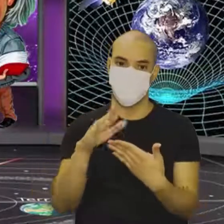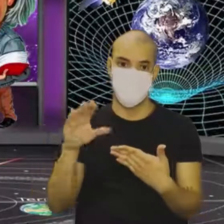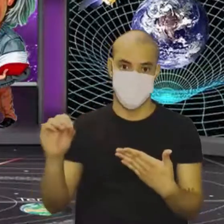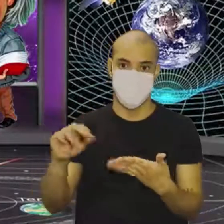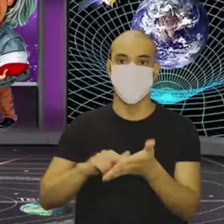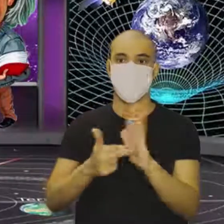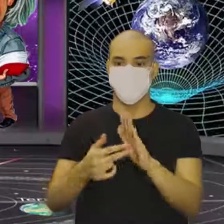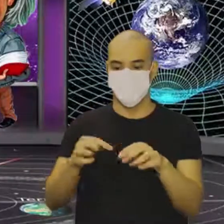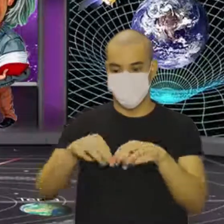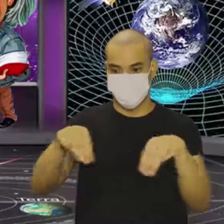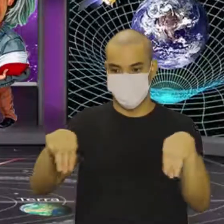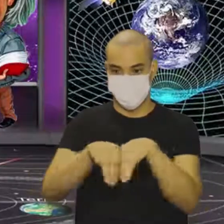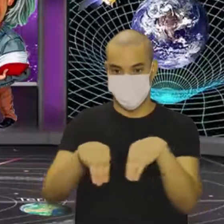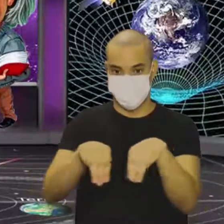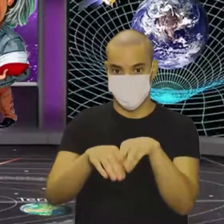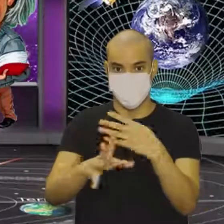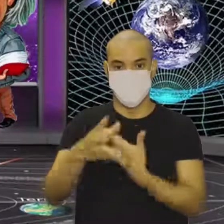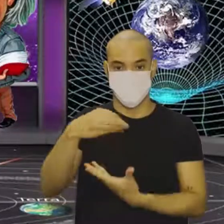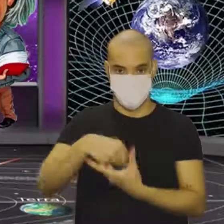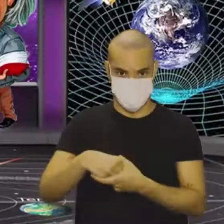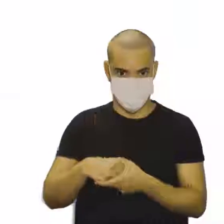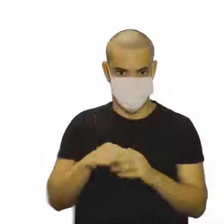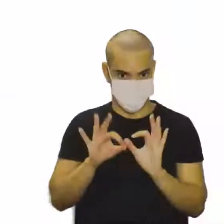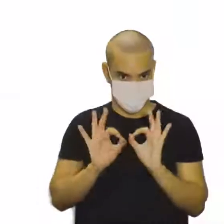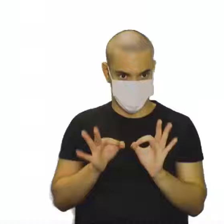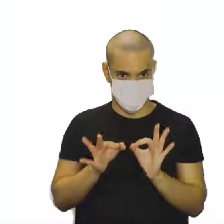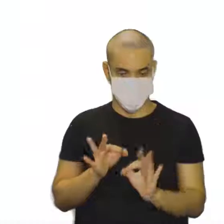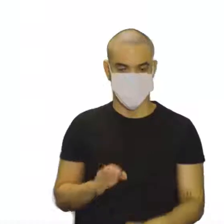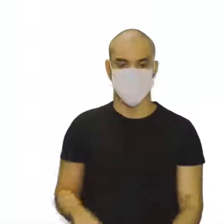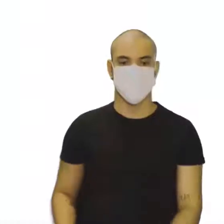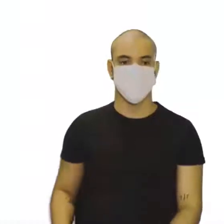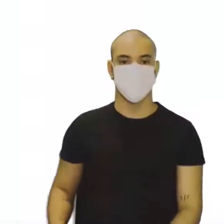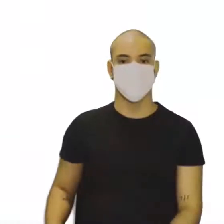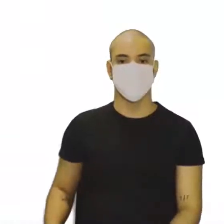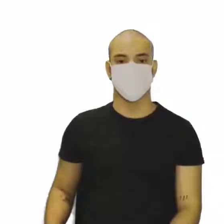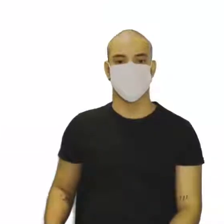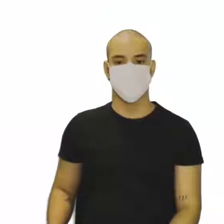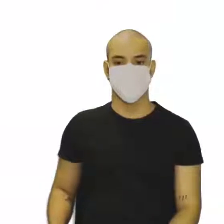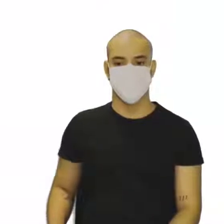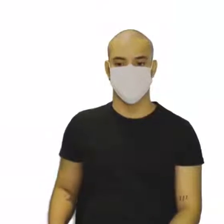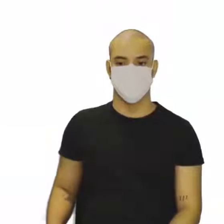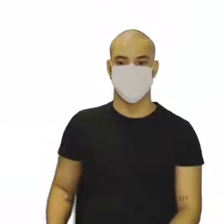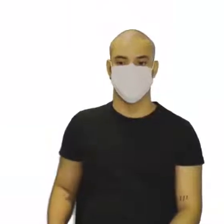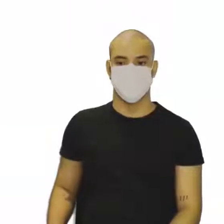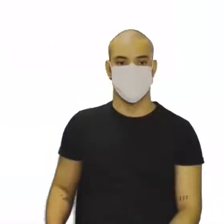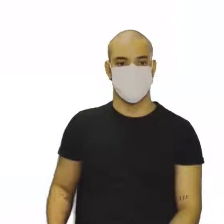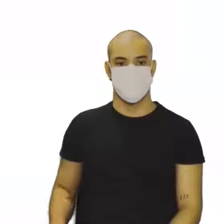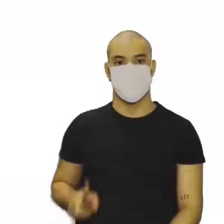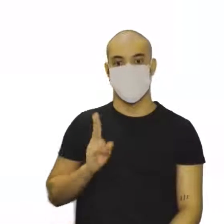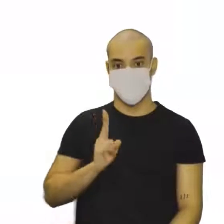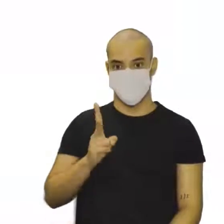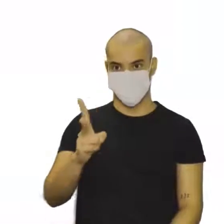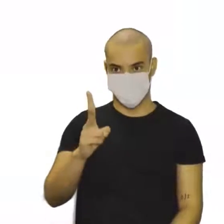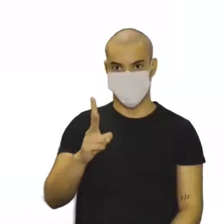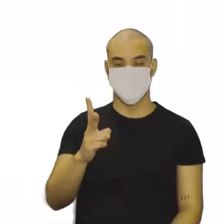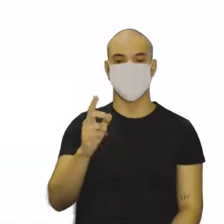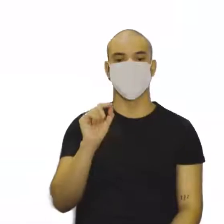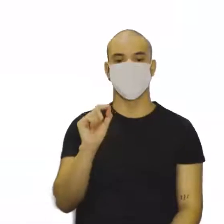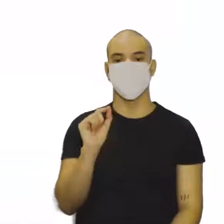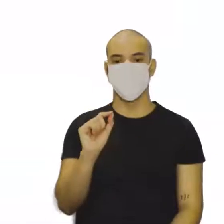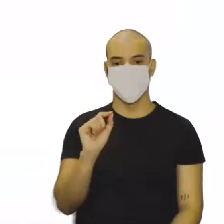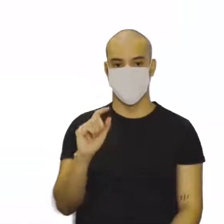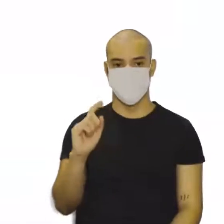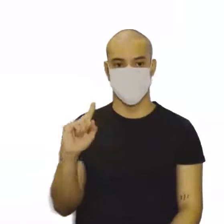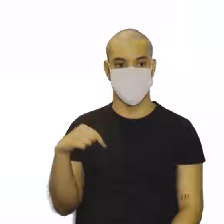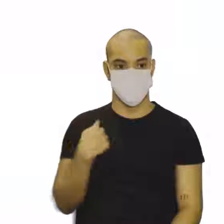magnético. Entendido isso? Fechou? Vamos continuar, pessoal, ali, olha só. Continuando a nossa leitura, então